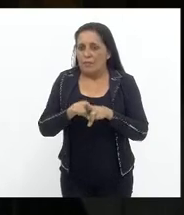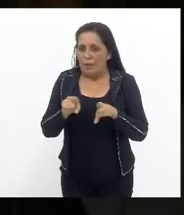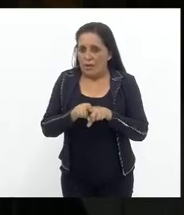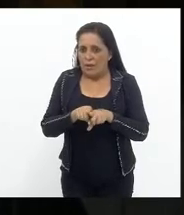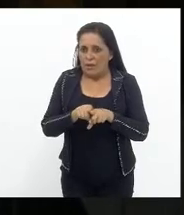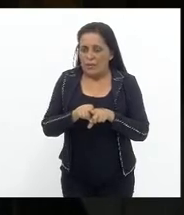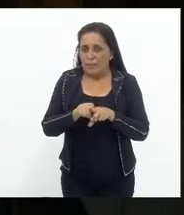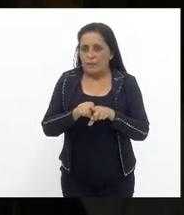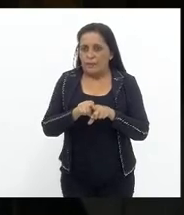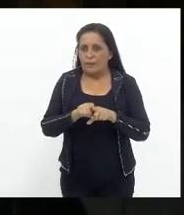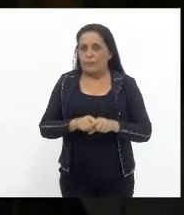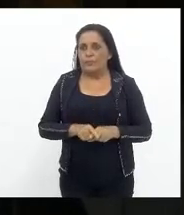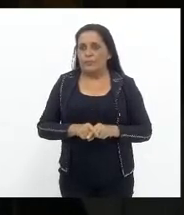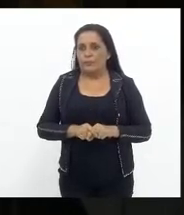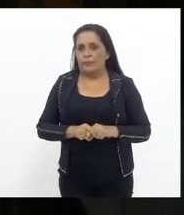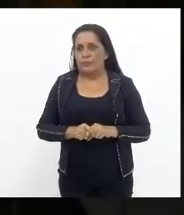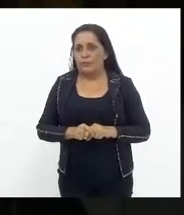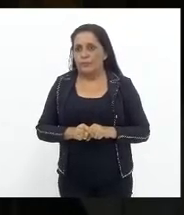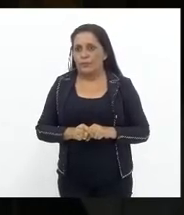Além do mais,